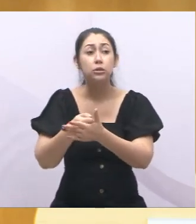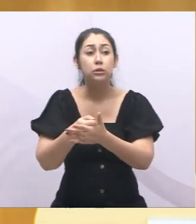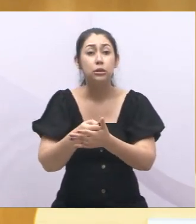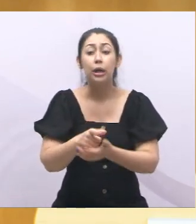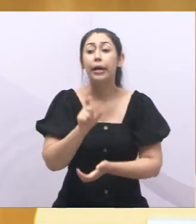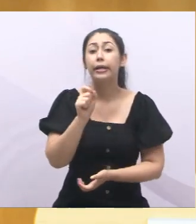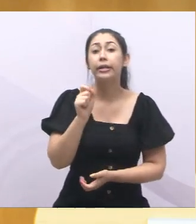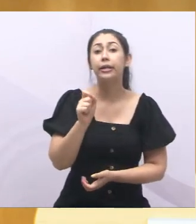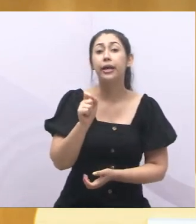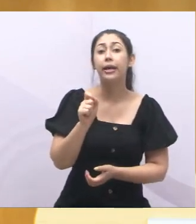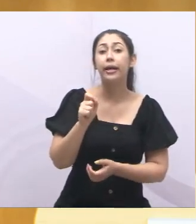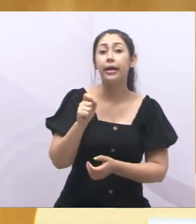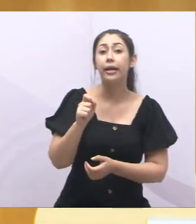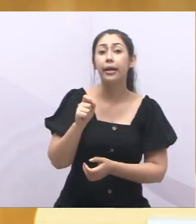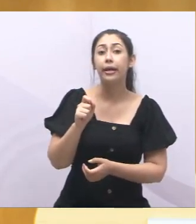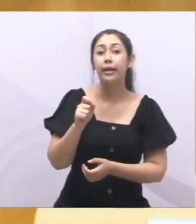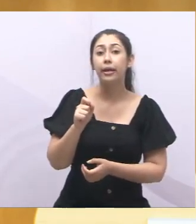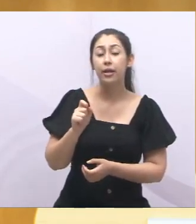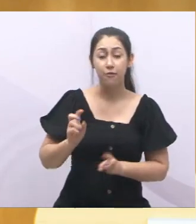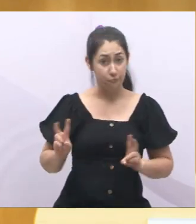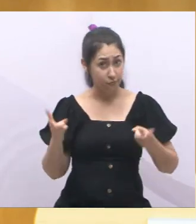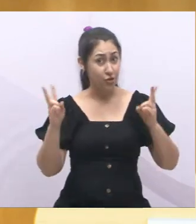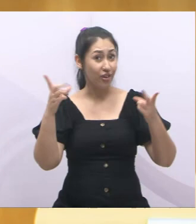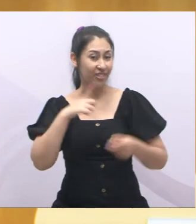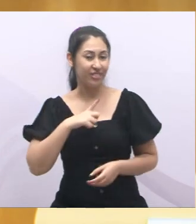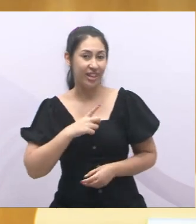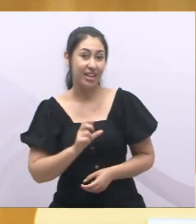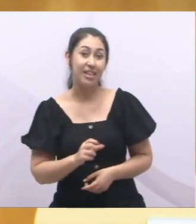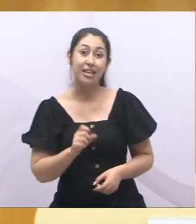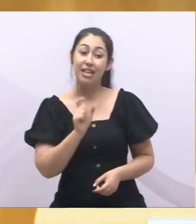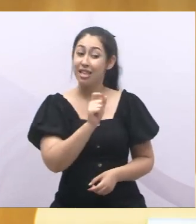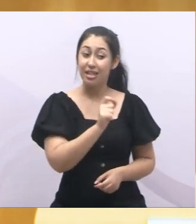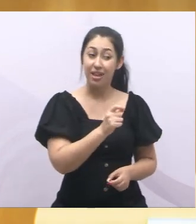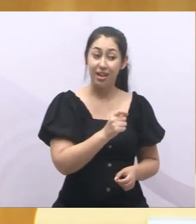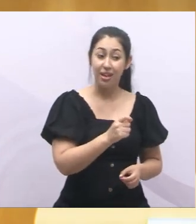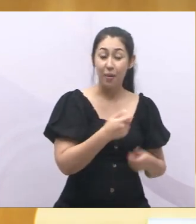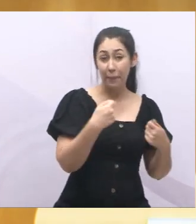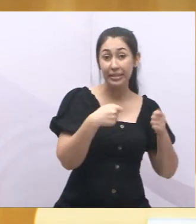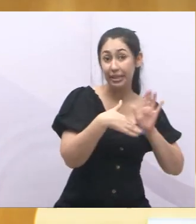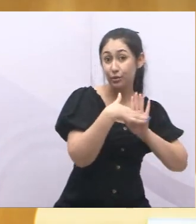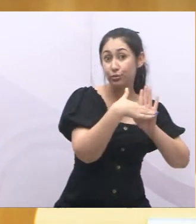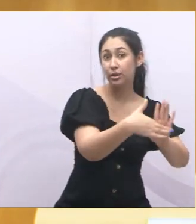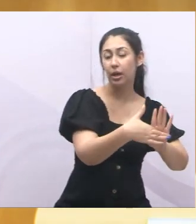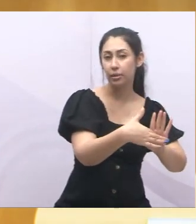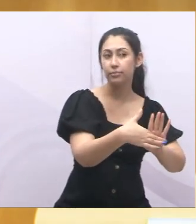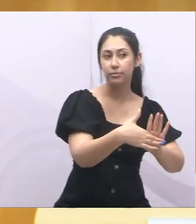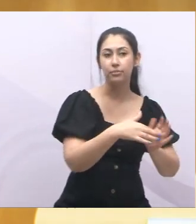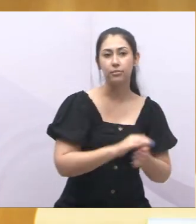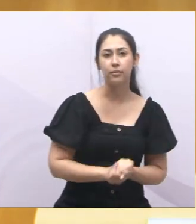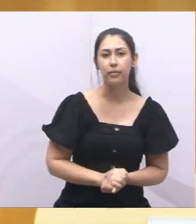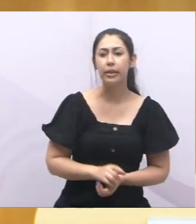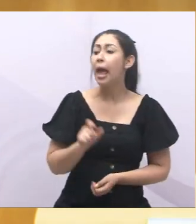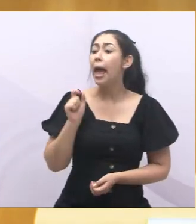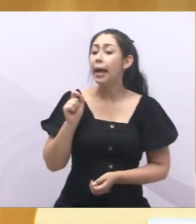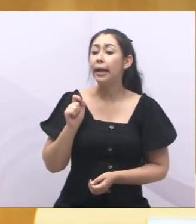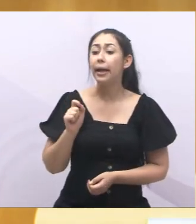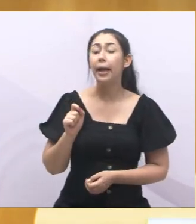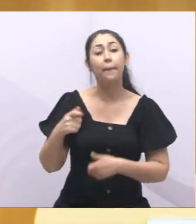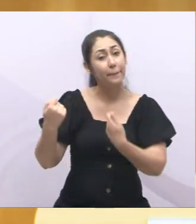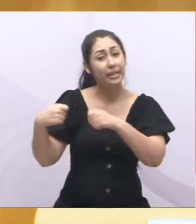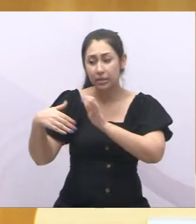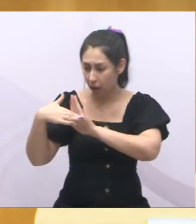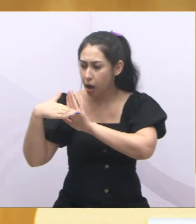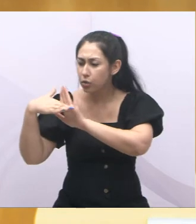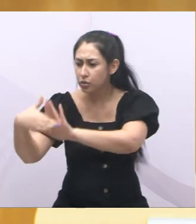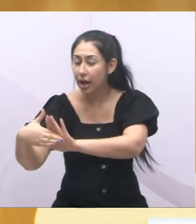ganha e quem paga, quem deve ser beneficiário e a quem deve os recursos públicos,